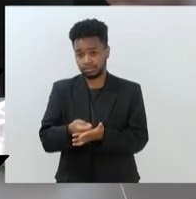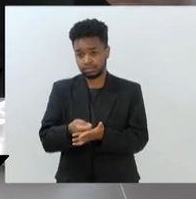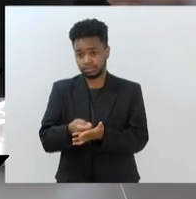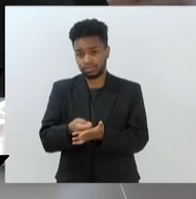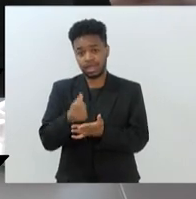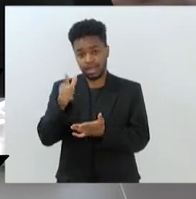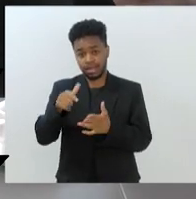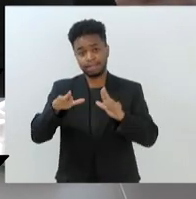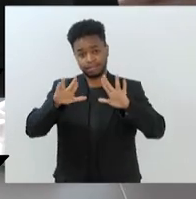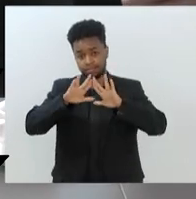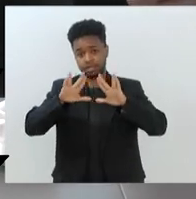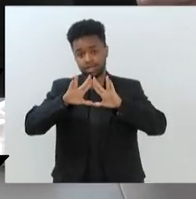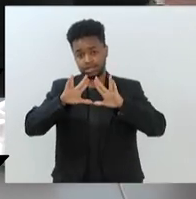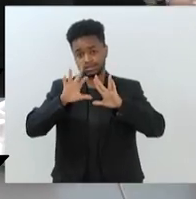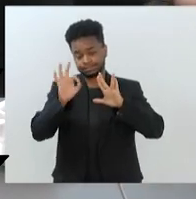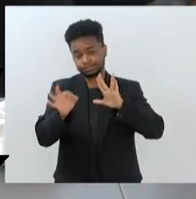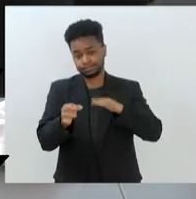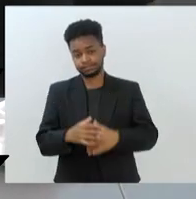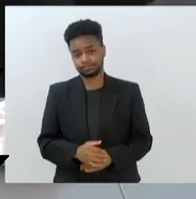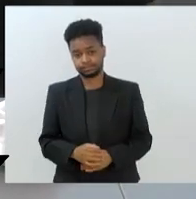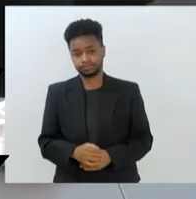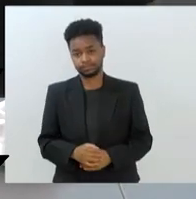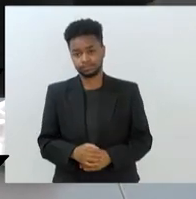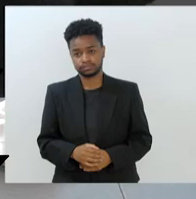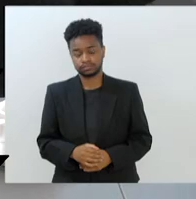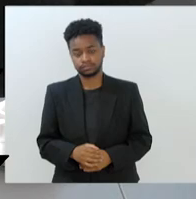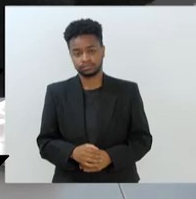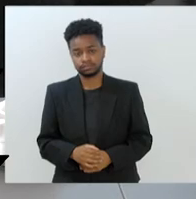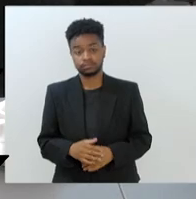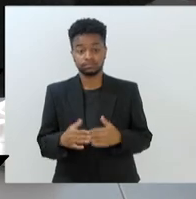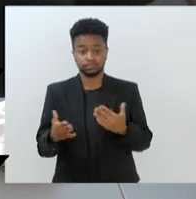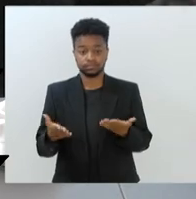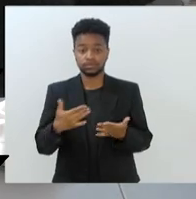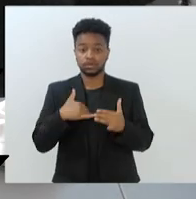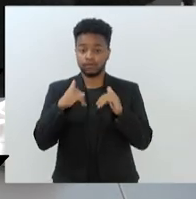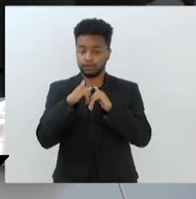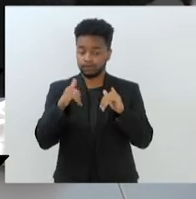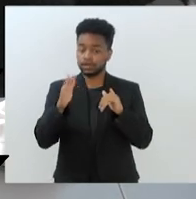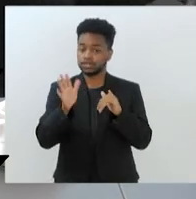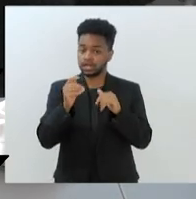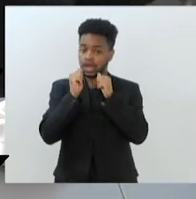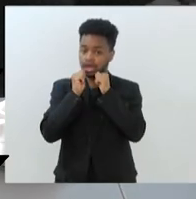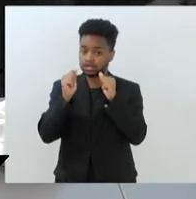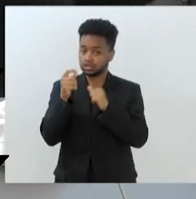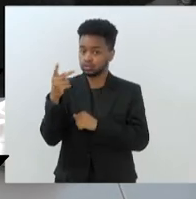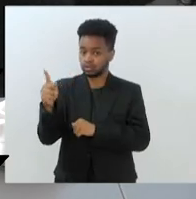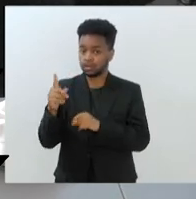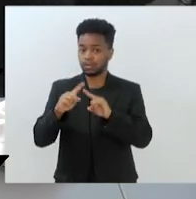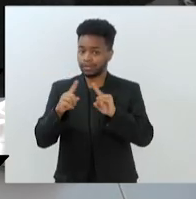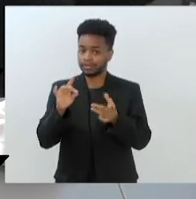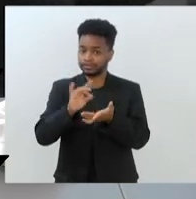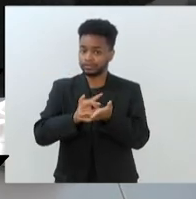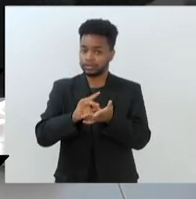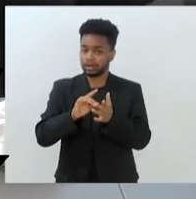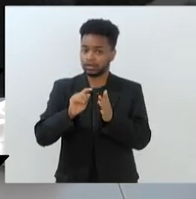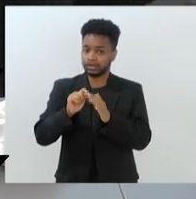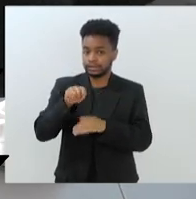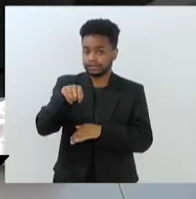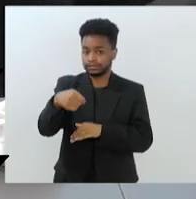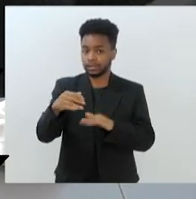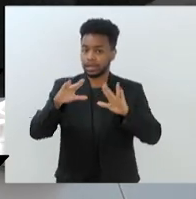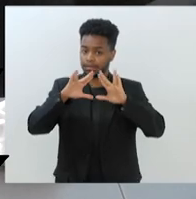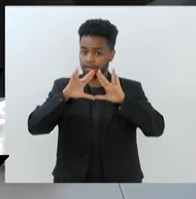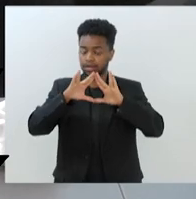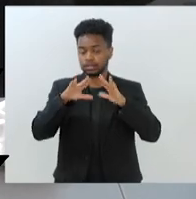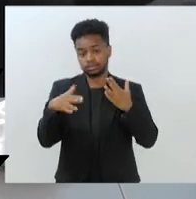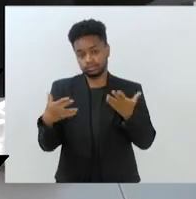É milícia. É milícia. Concordo. Eu já tinha dito aqui ao seu assessor, né? Mas aí é milícia. Então, para mim, essa é uma questão de